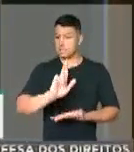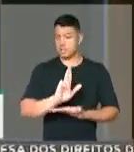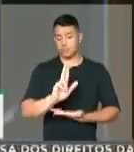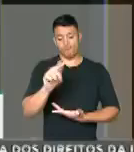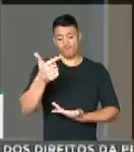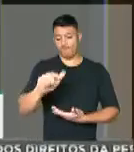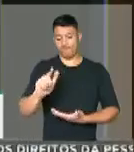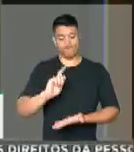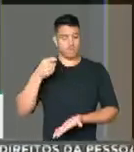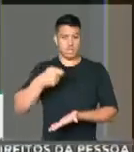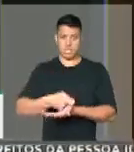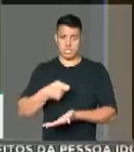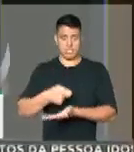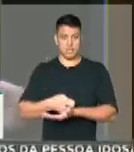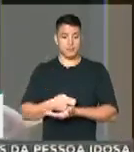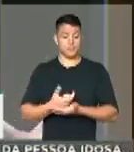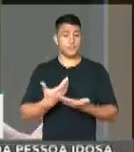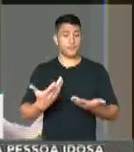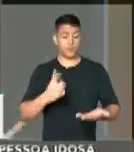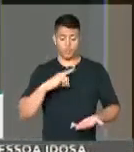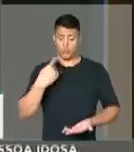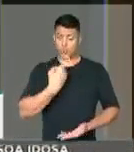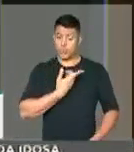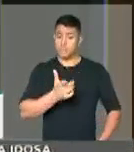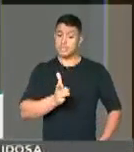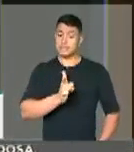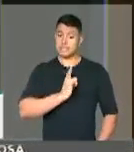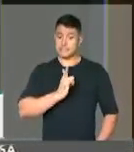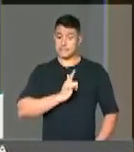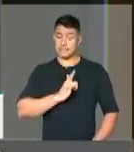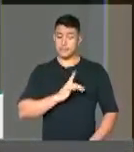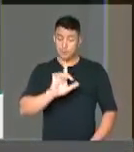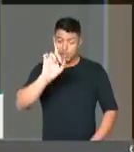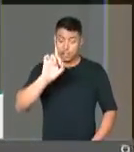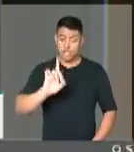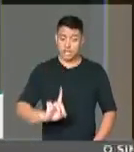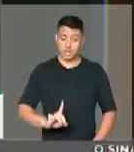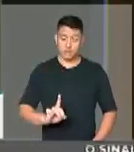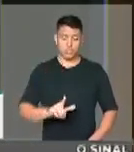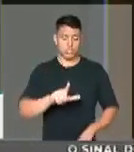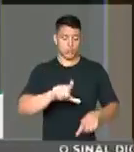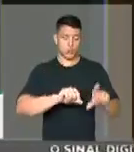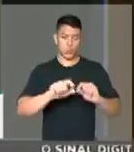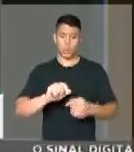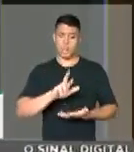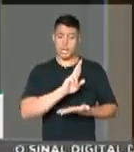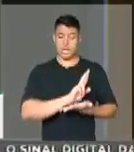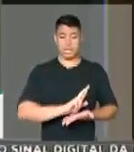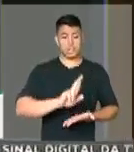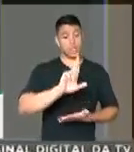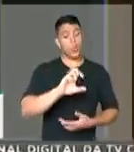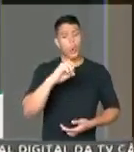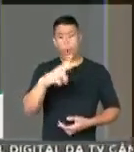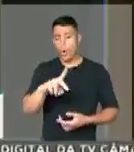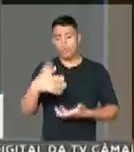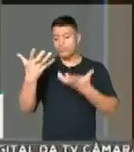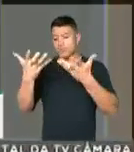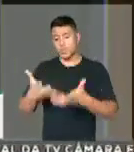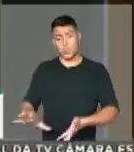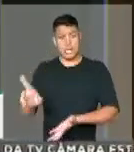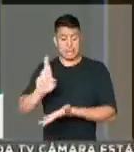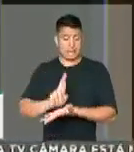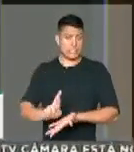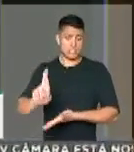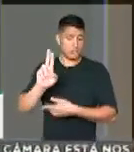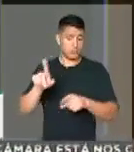queira ou a não ter religião alguma. Essa é uma opção que deve ser respeitada por